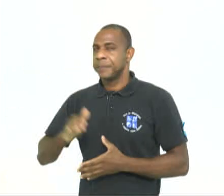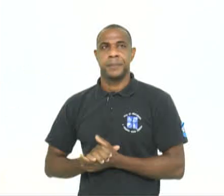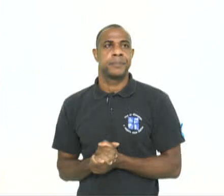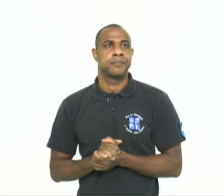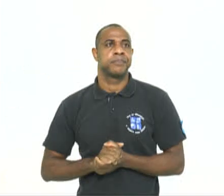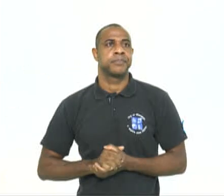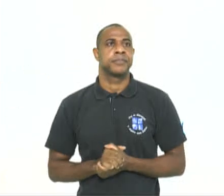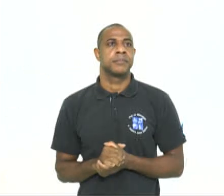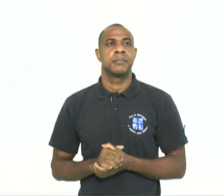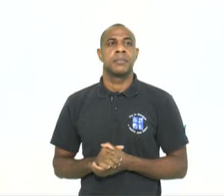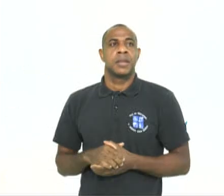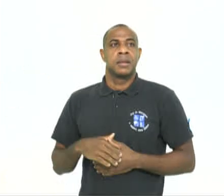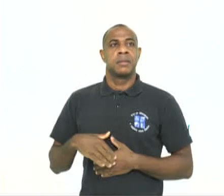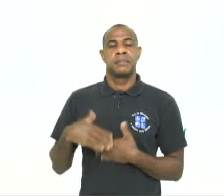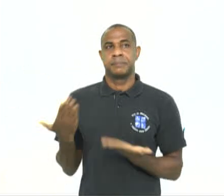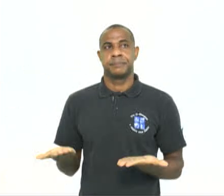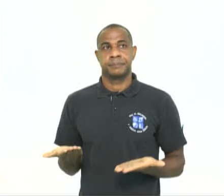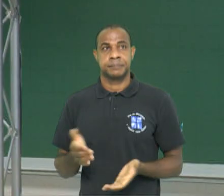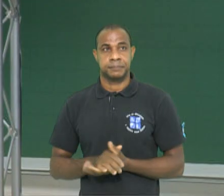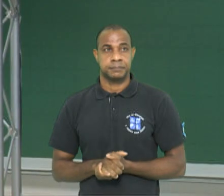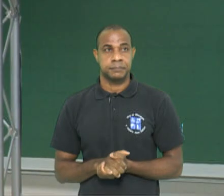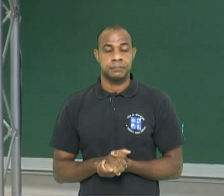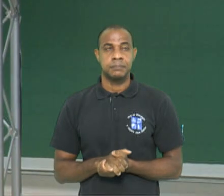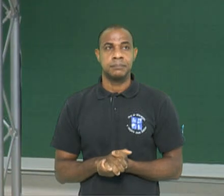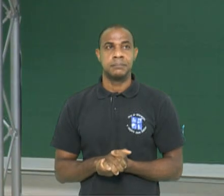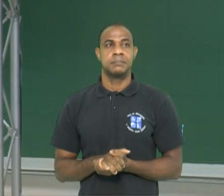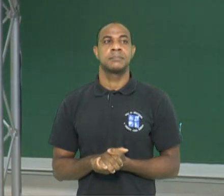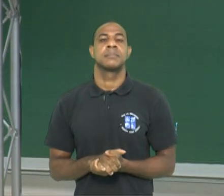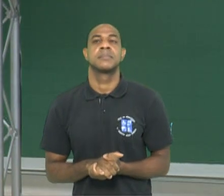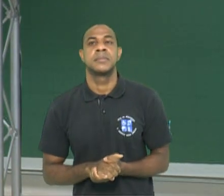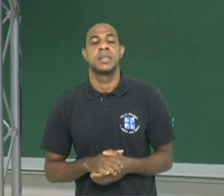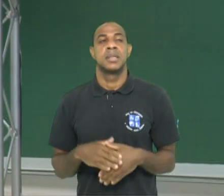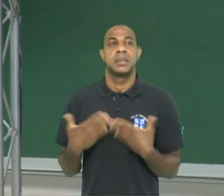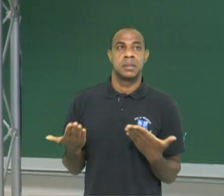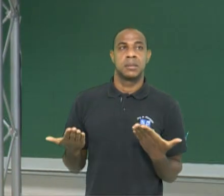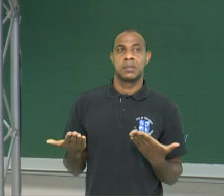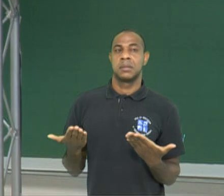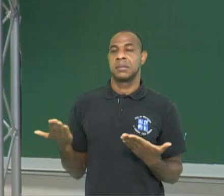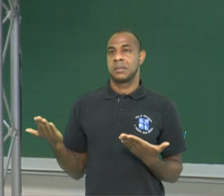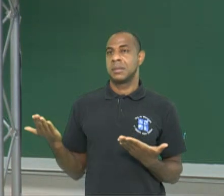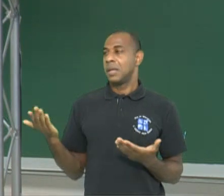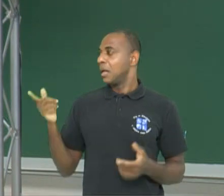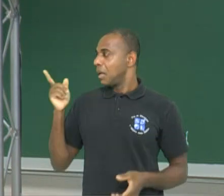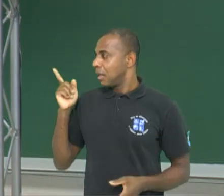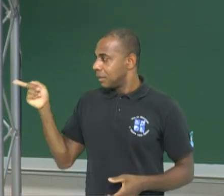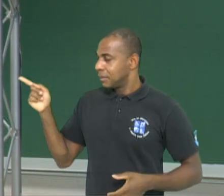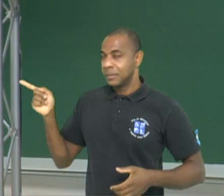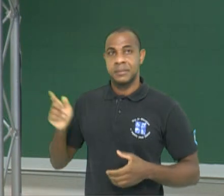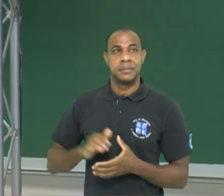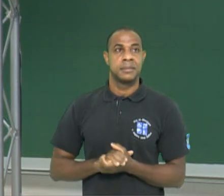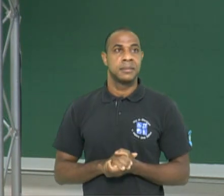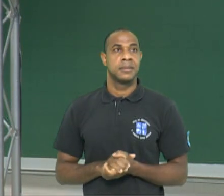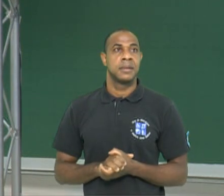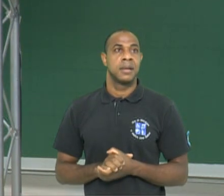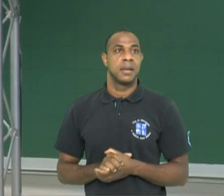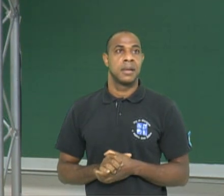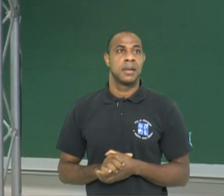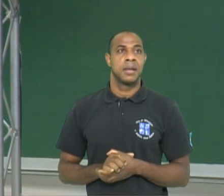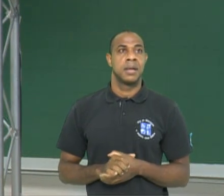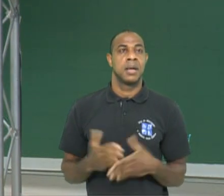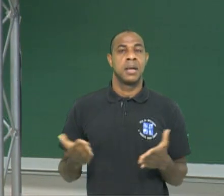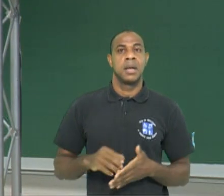razão específica assim, tá? Então é um caso assim bem relacionado a essa doença da hemofilia.